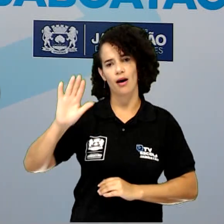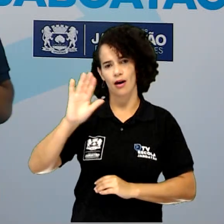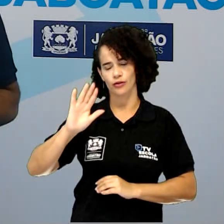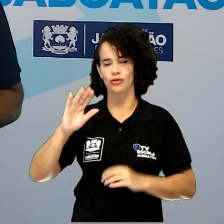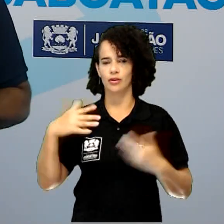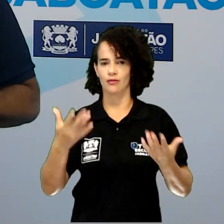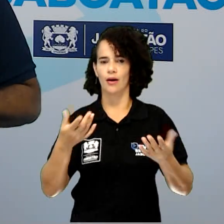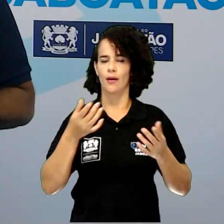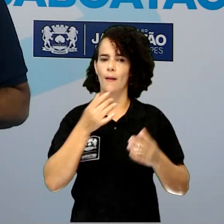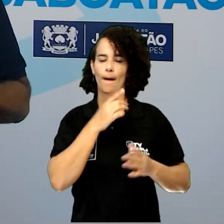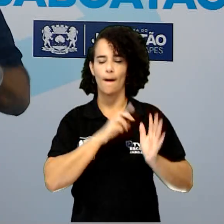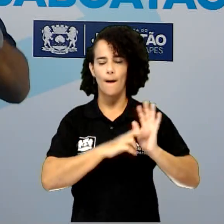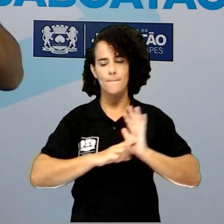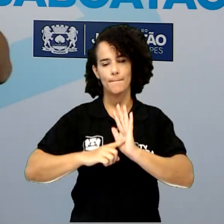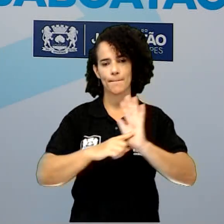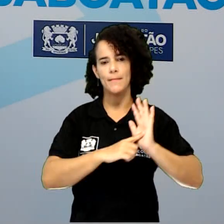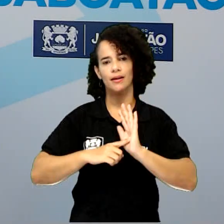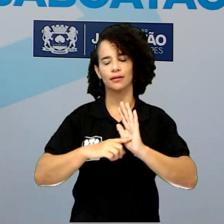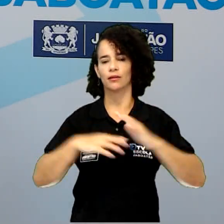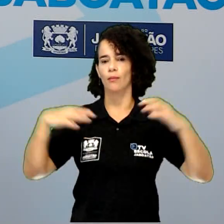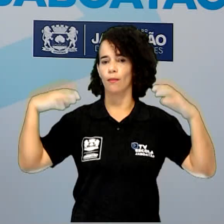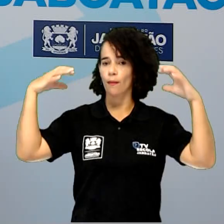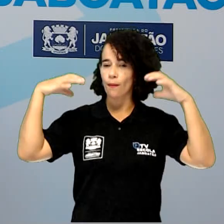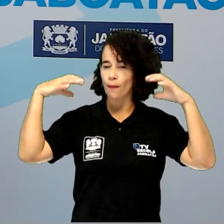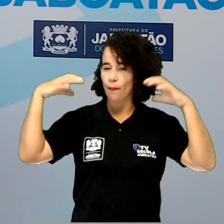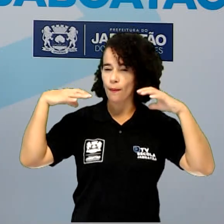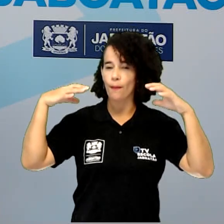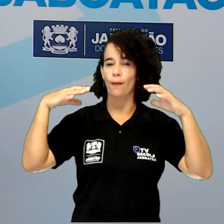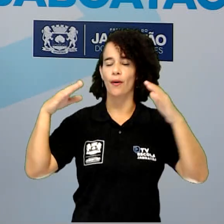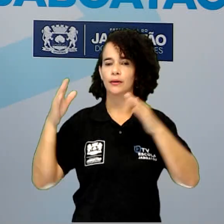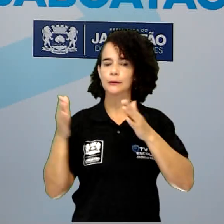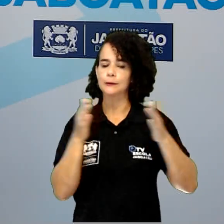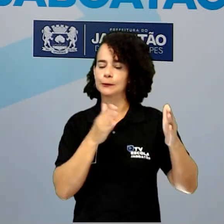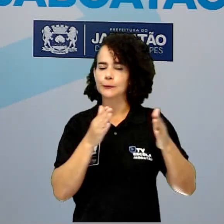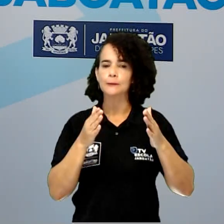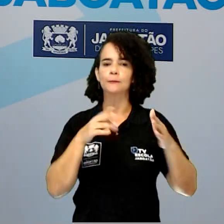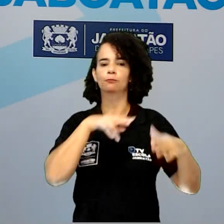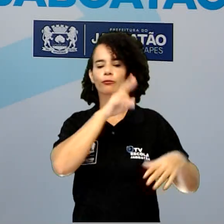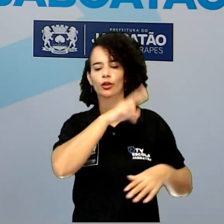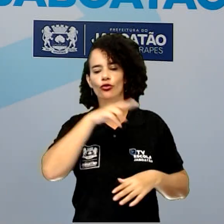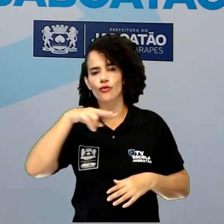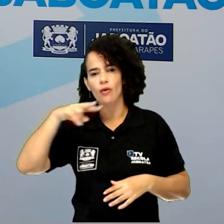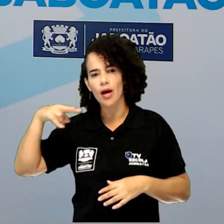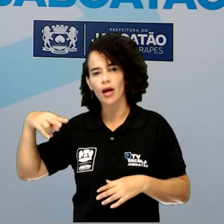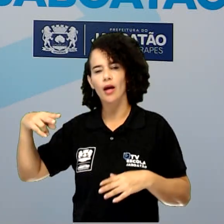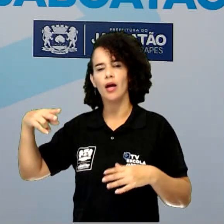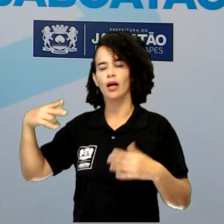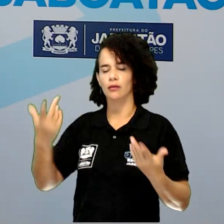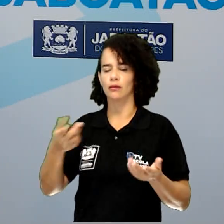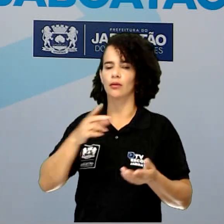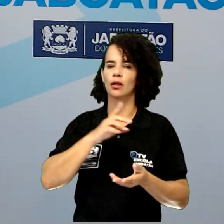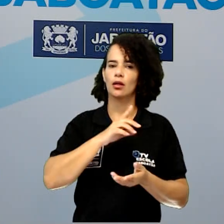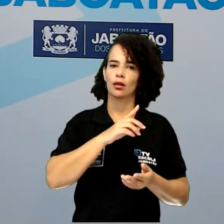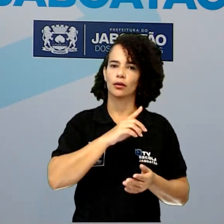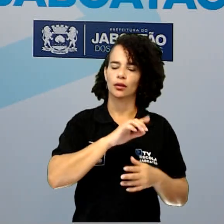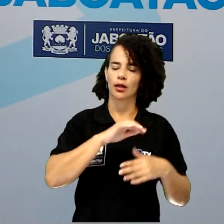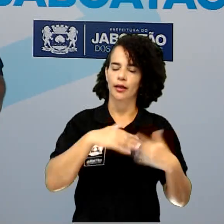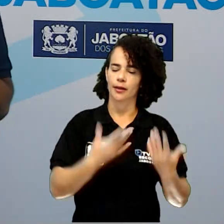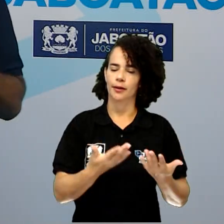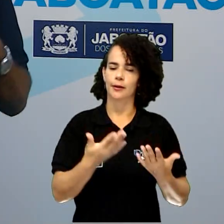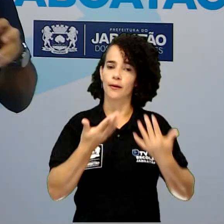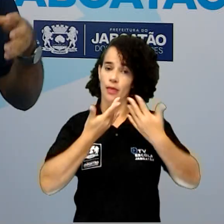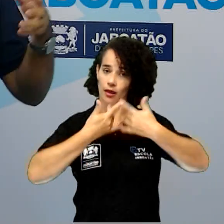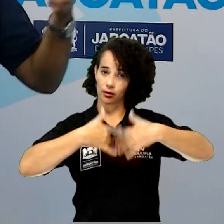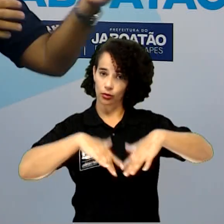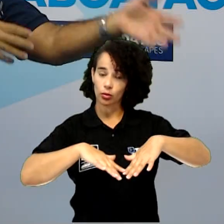Essas informações vão trazer deslocamento das massas de ar, condições de tempo, dados de recursos naturais, se for o